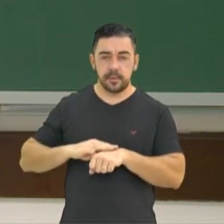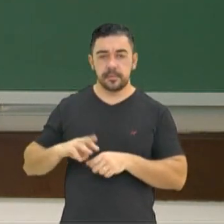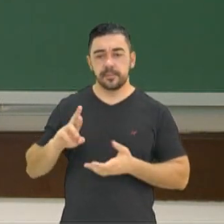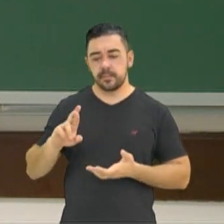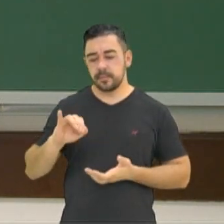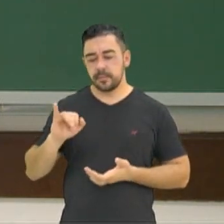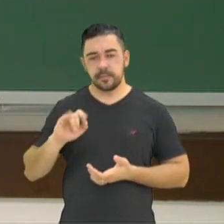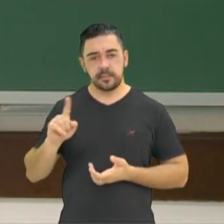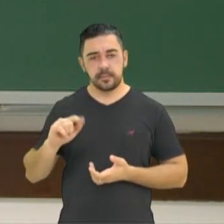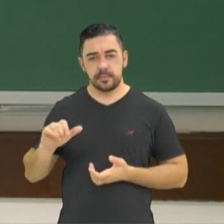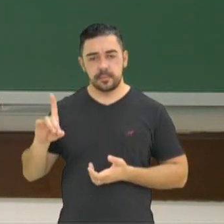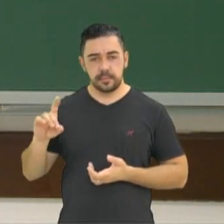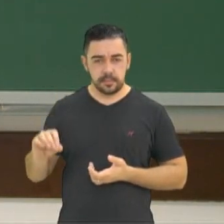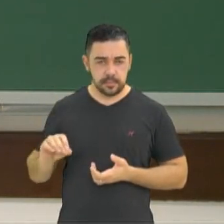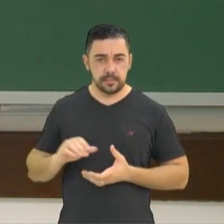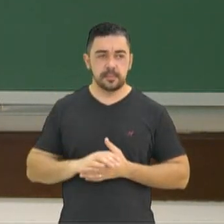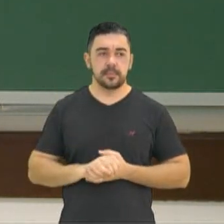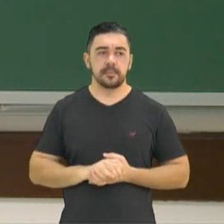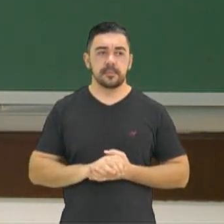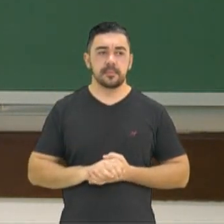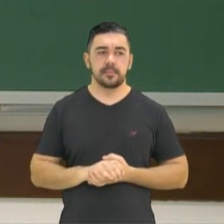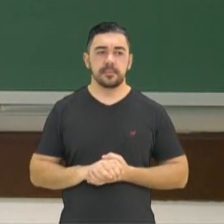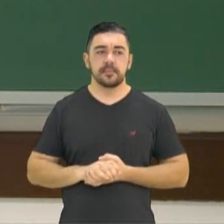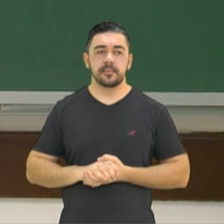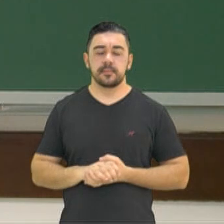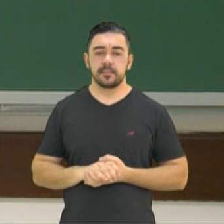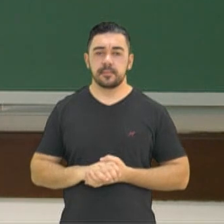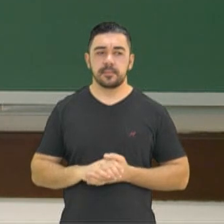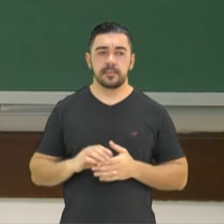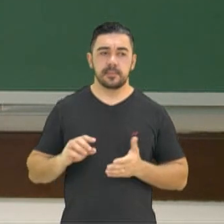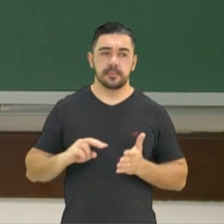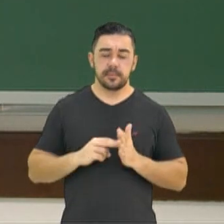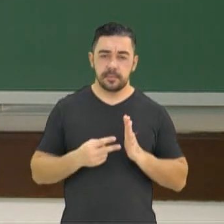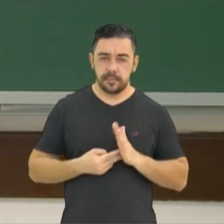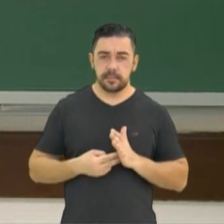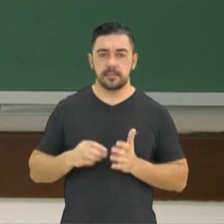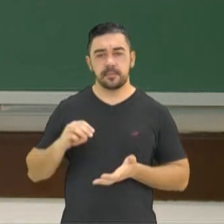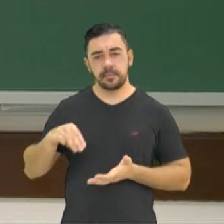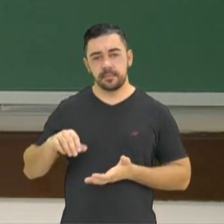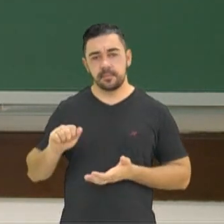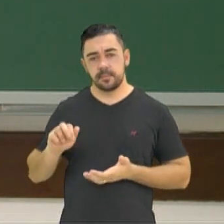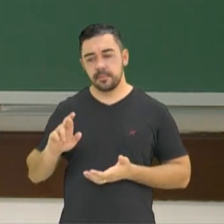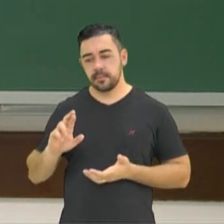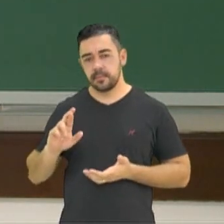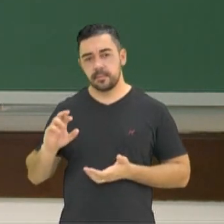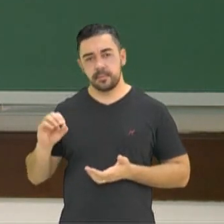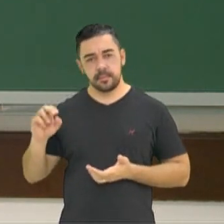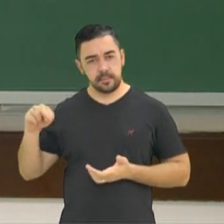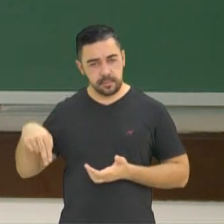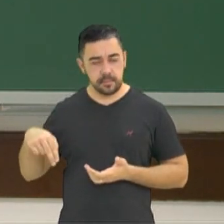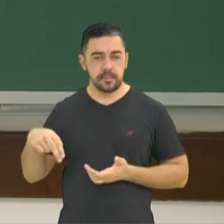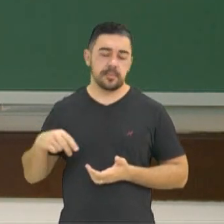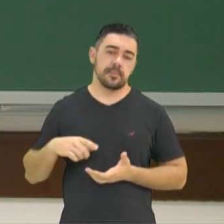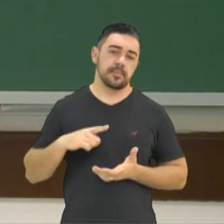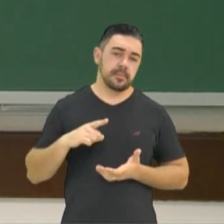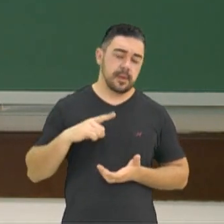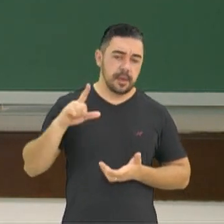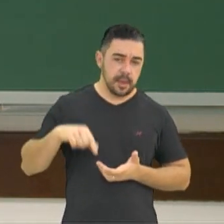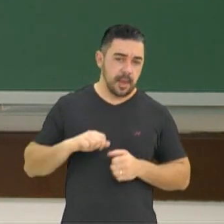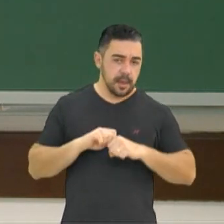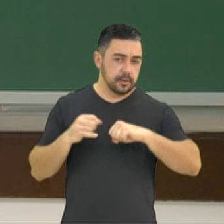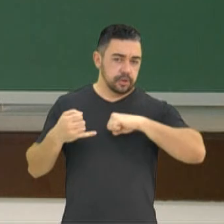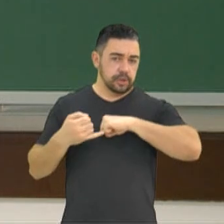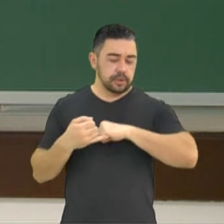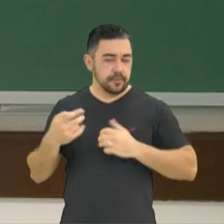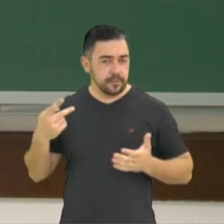e castanho. Então, ali, o rizado e marrom, enrolado e castanho, são as características, os adjetivos usados